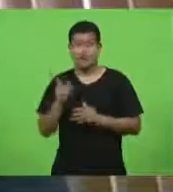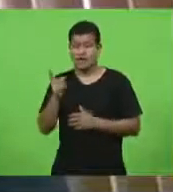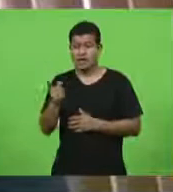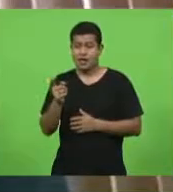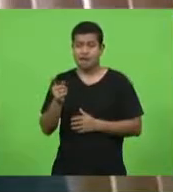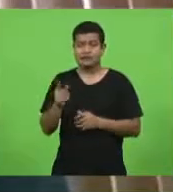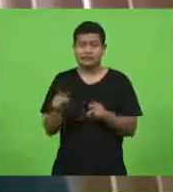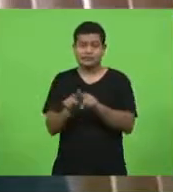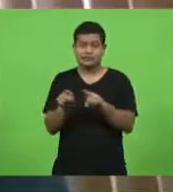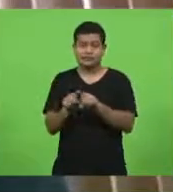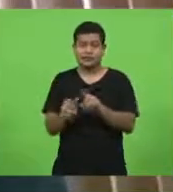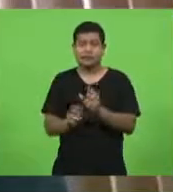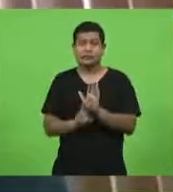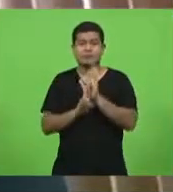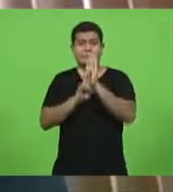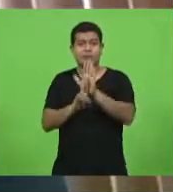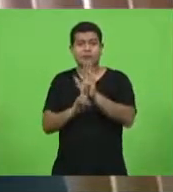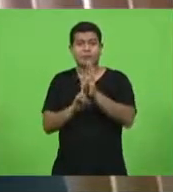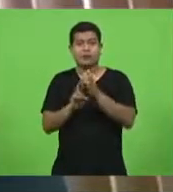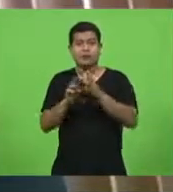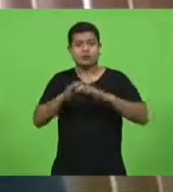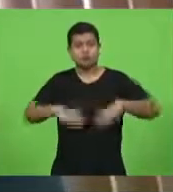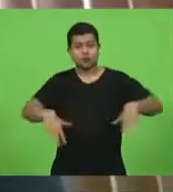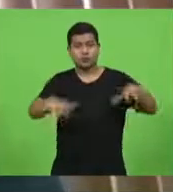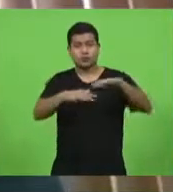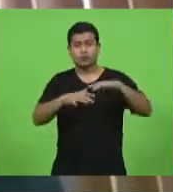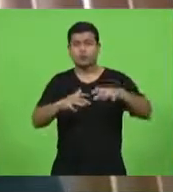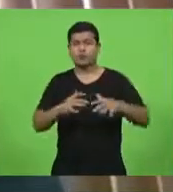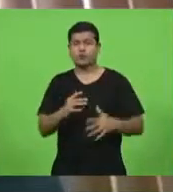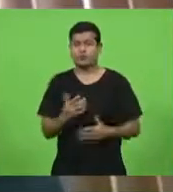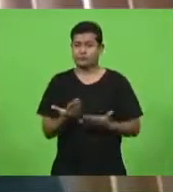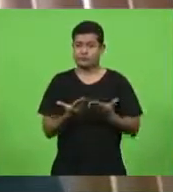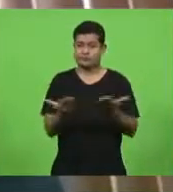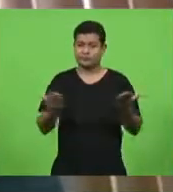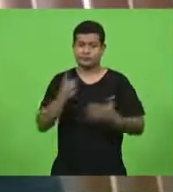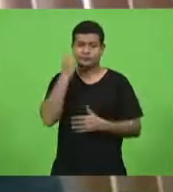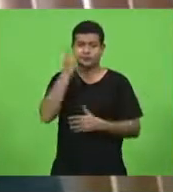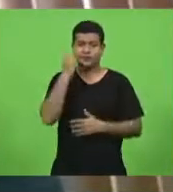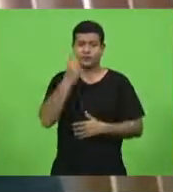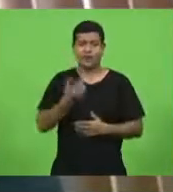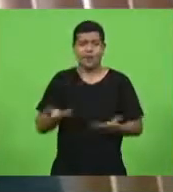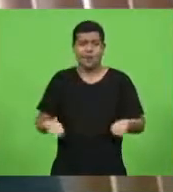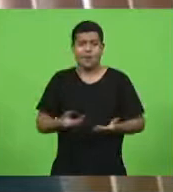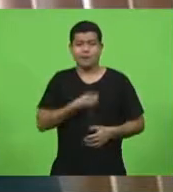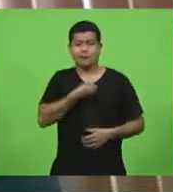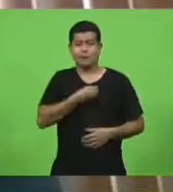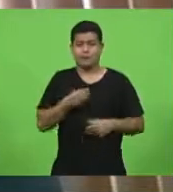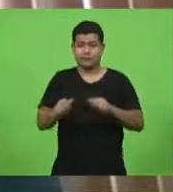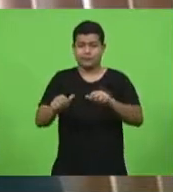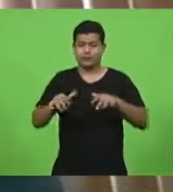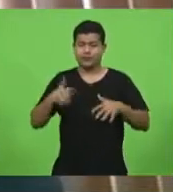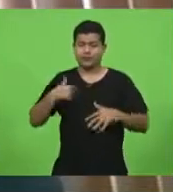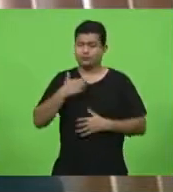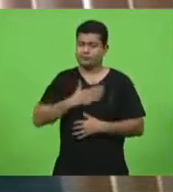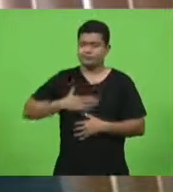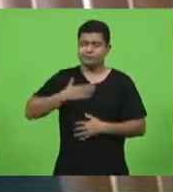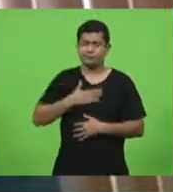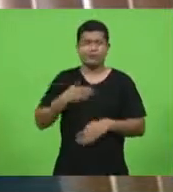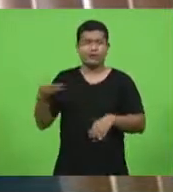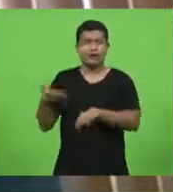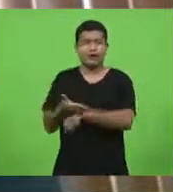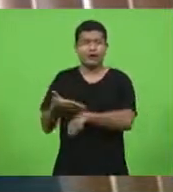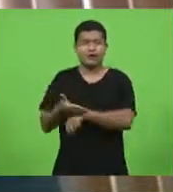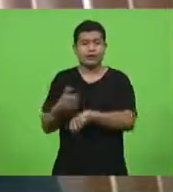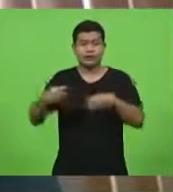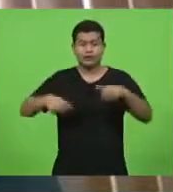os excelentíssimos deputados presentes a esta sessão. É uma satisfação estar participando e poder